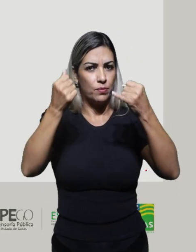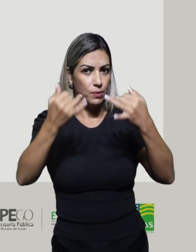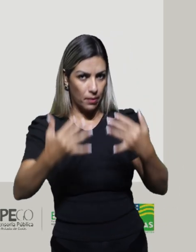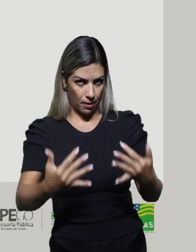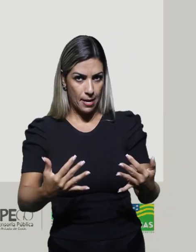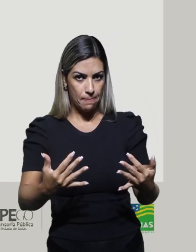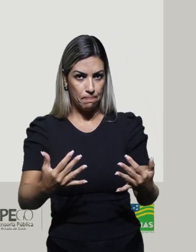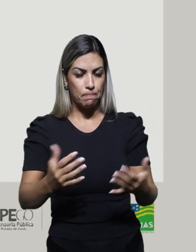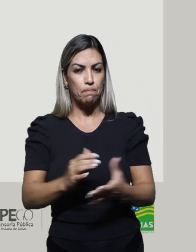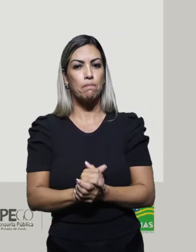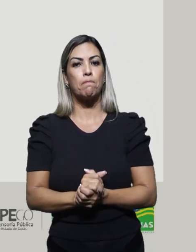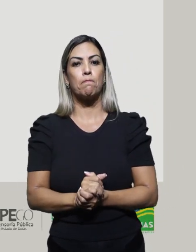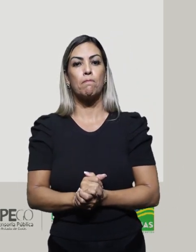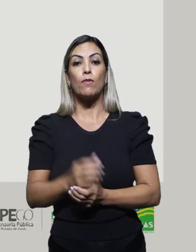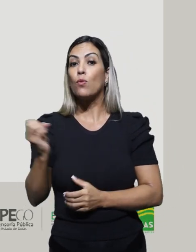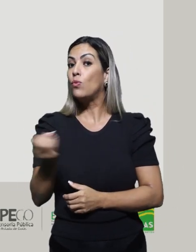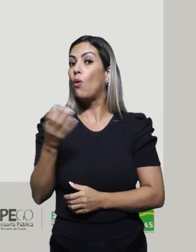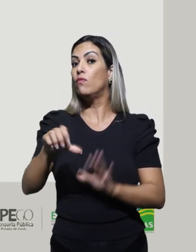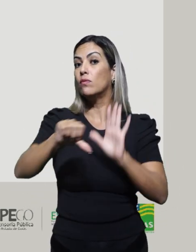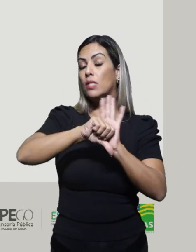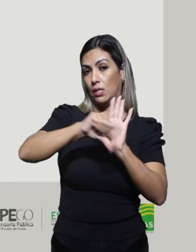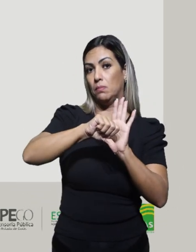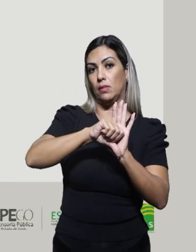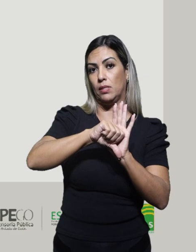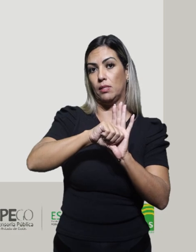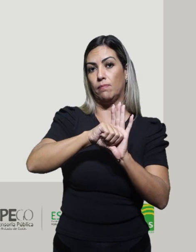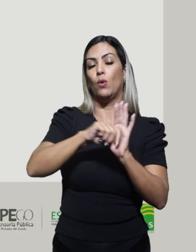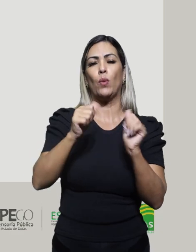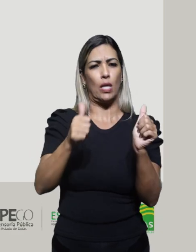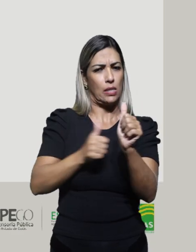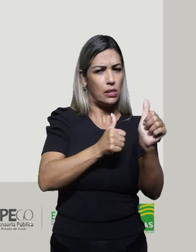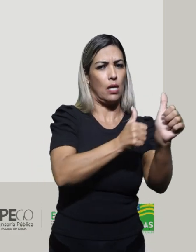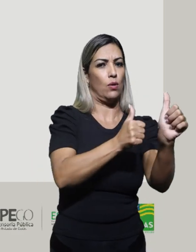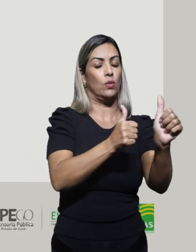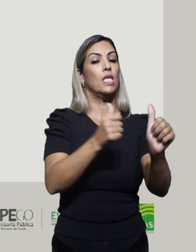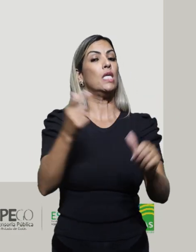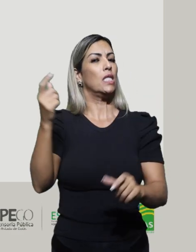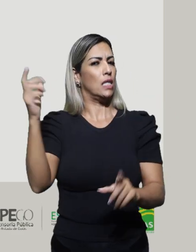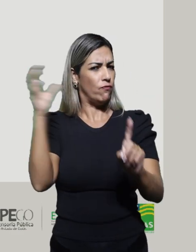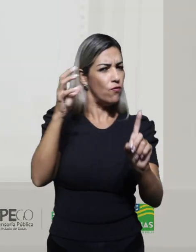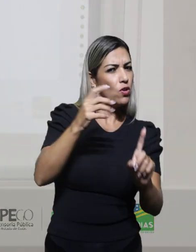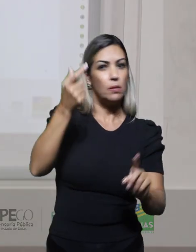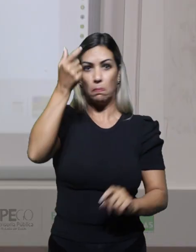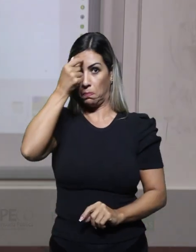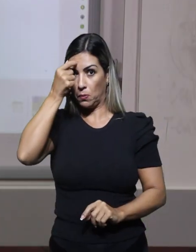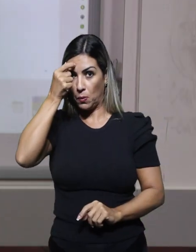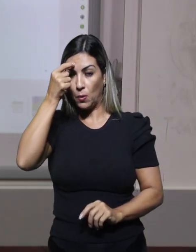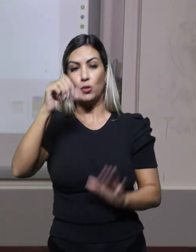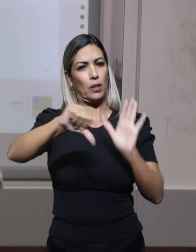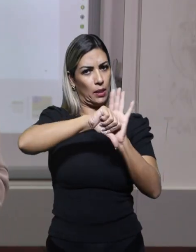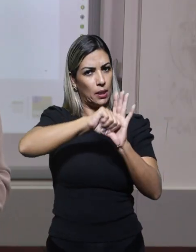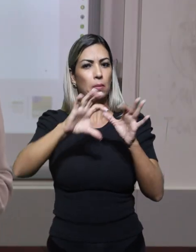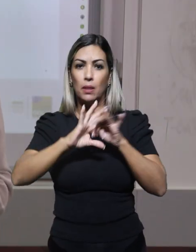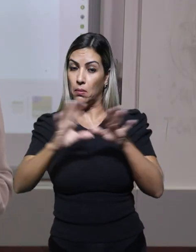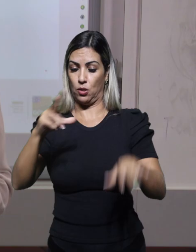vamos falar dos recém-criados crimes de stalking e de violência psicológica, que são crimes